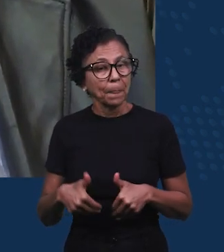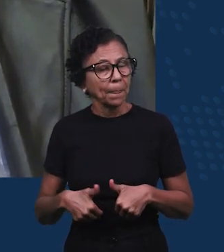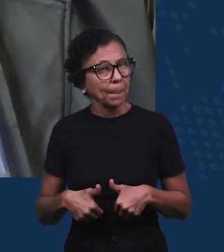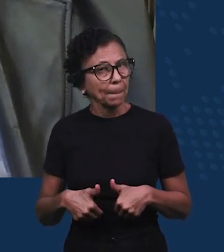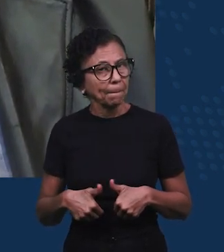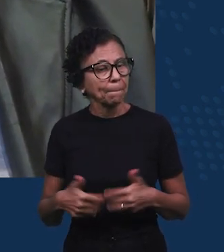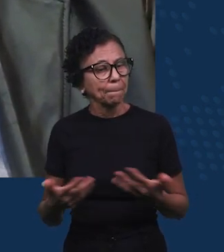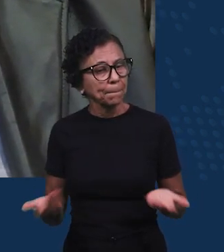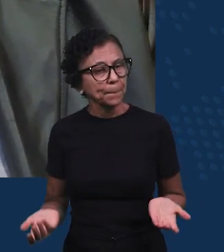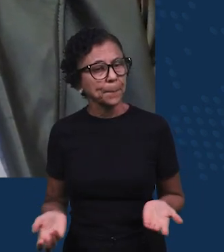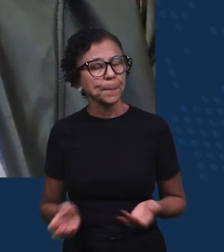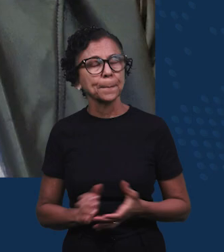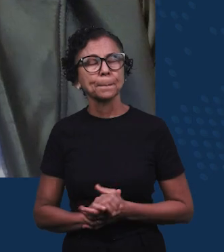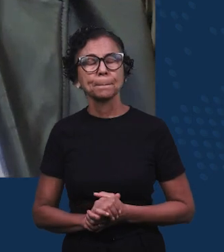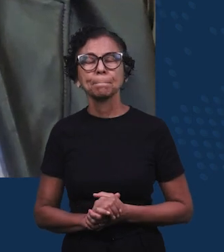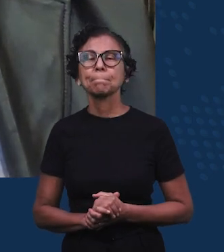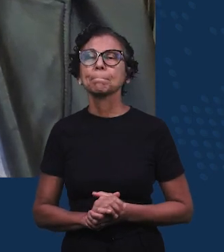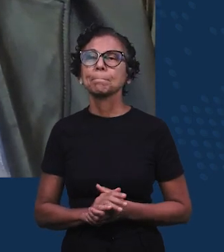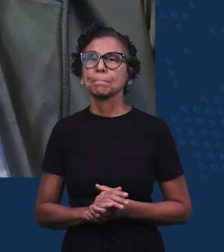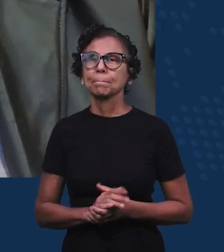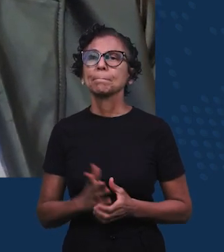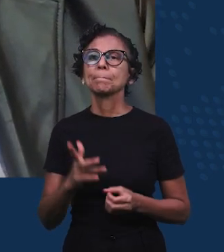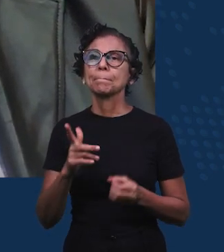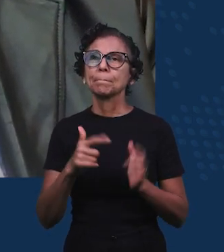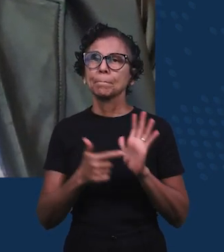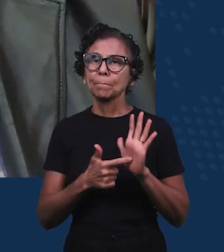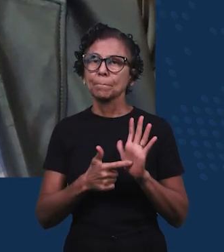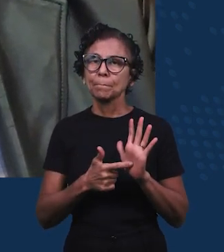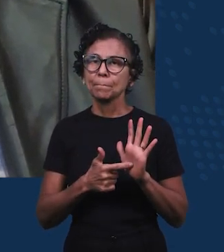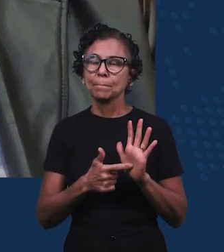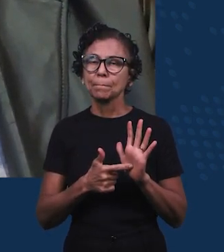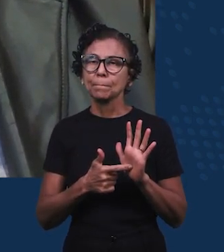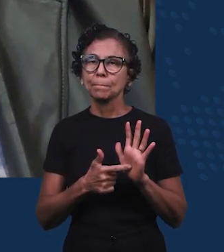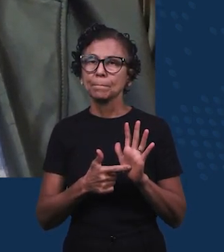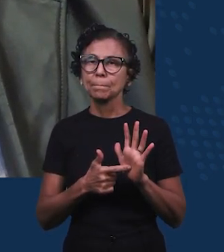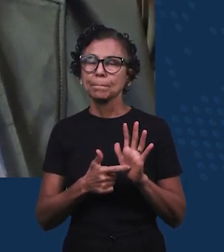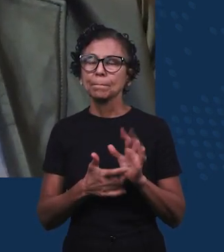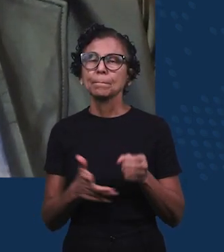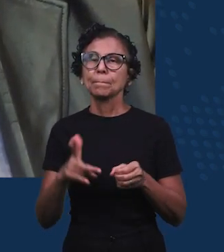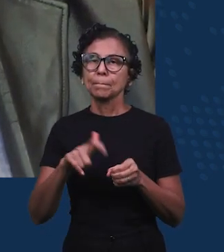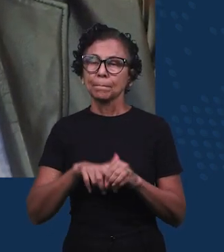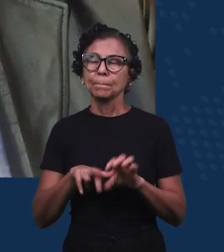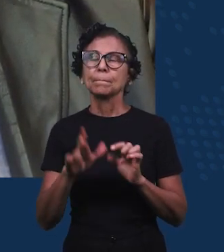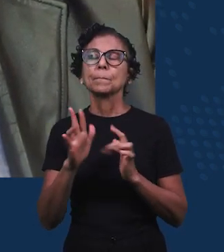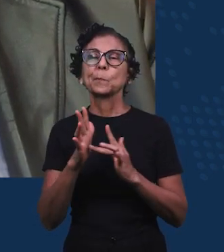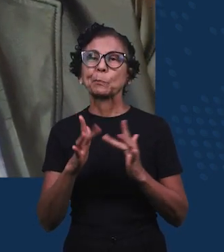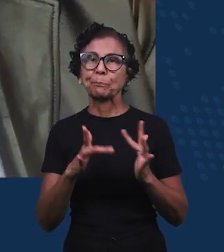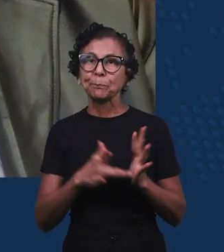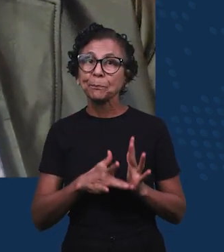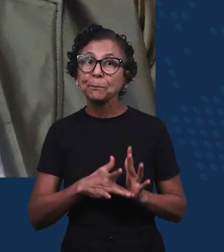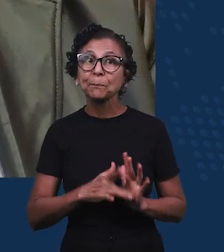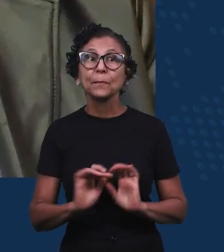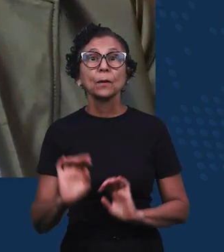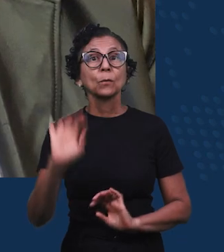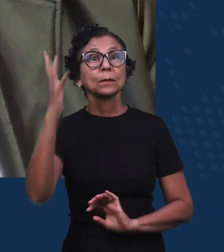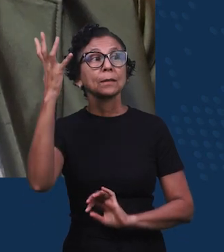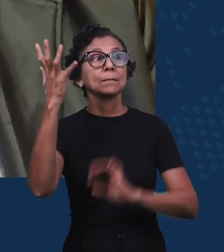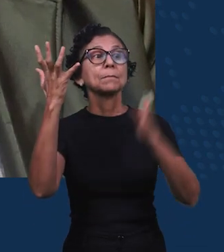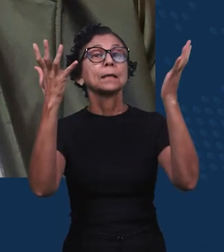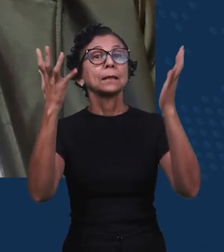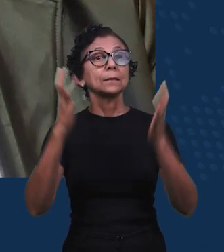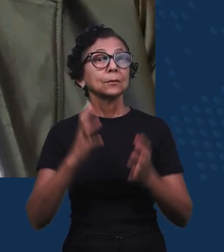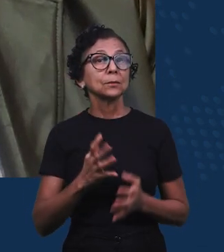é realmente um sinal da vinda do Senhor Jesus. Os exemplos mostrados, os